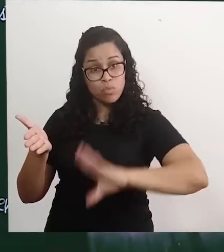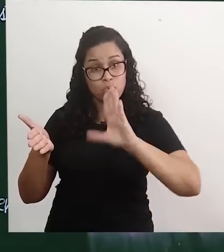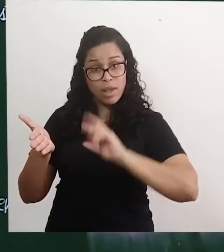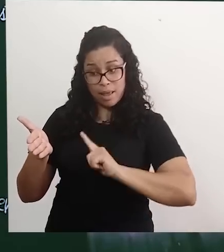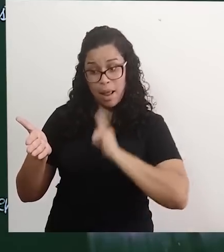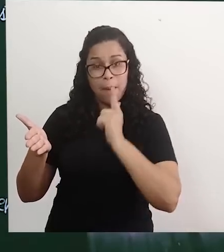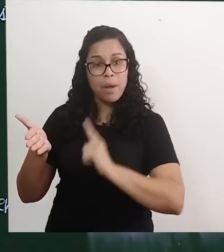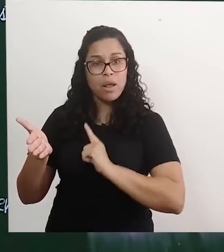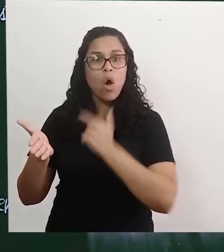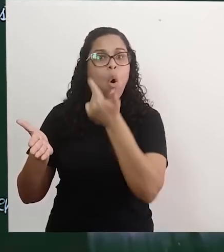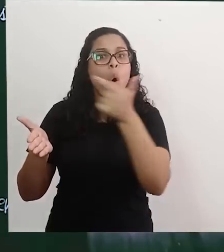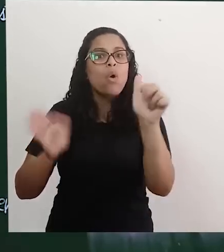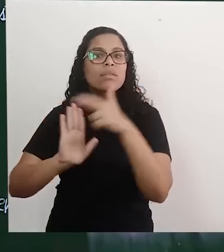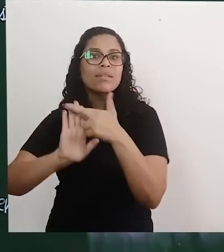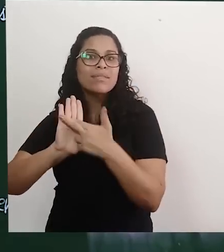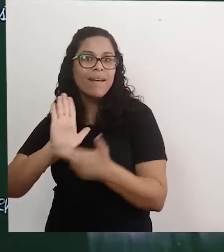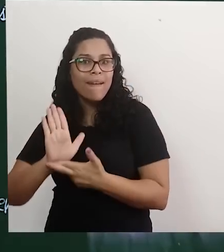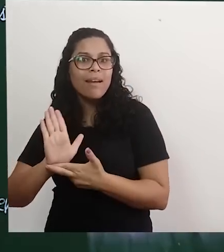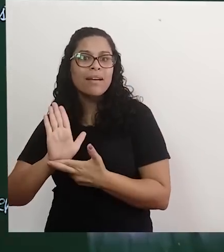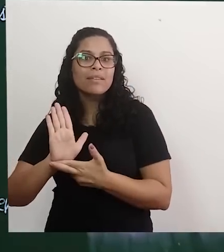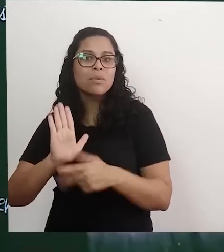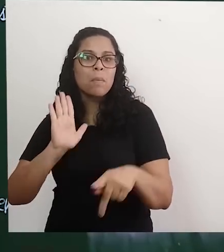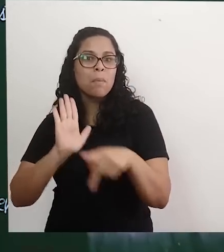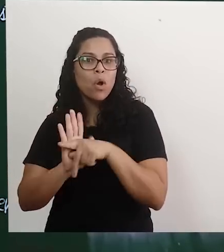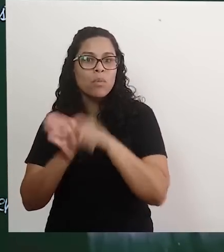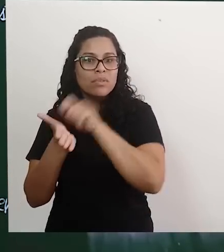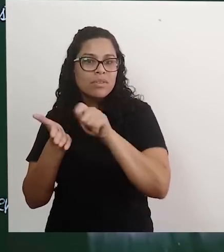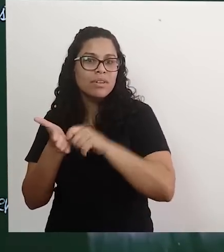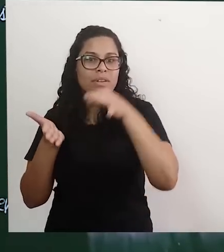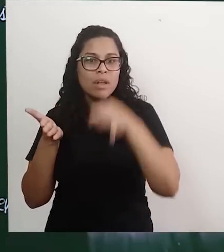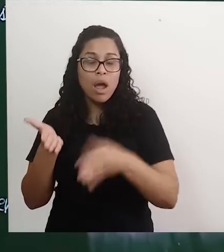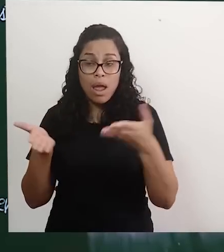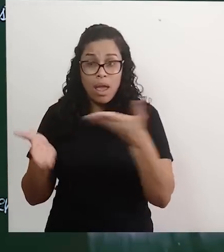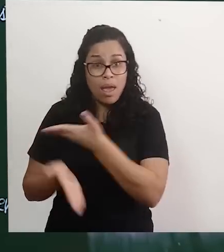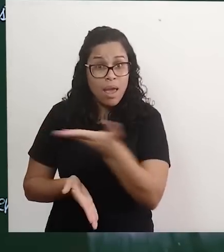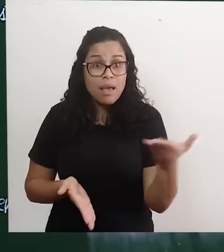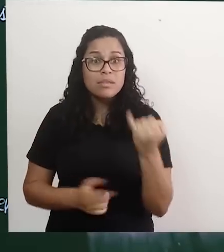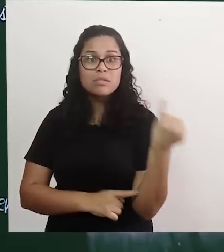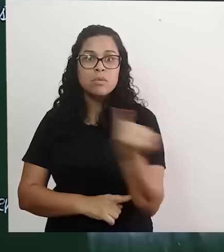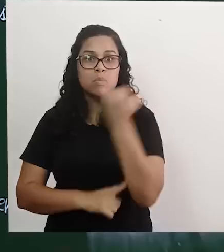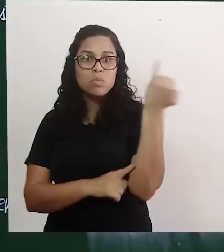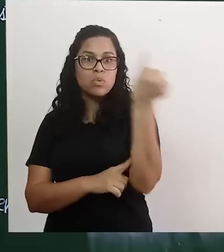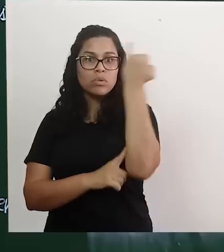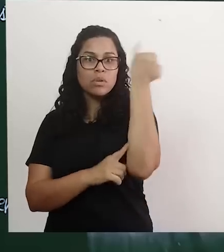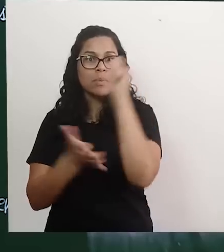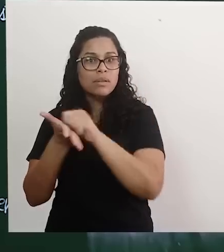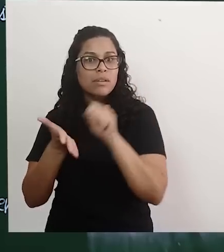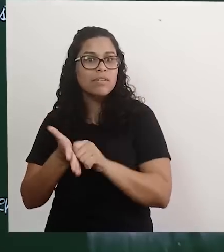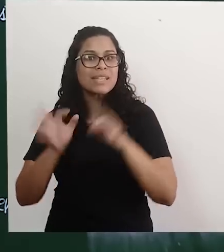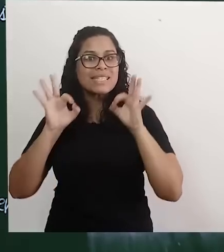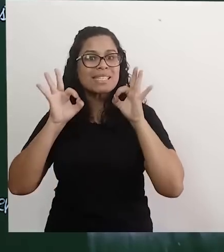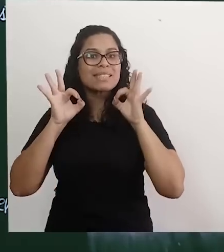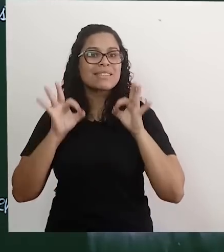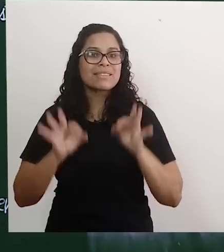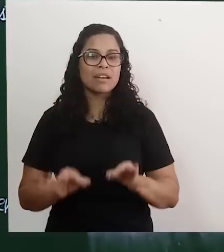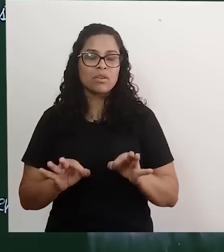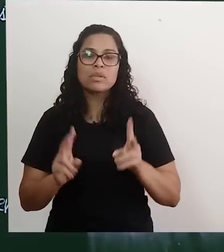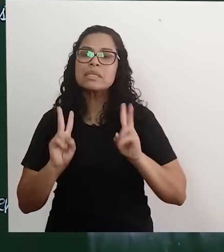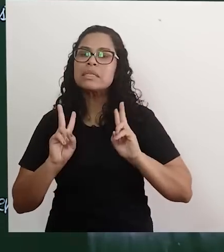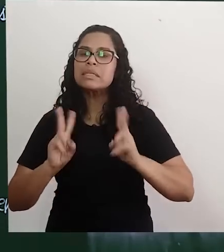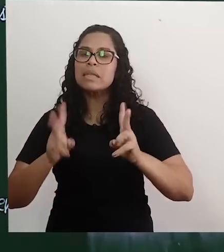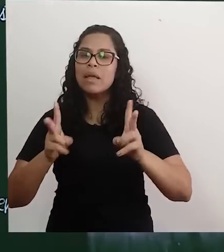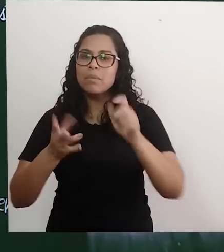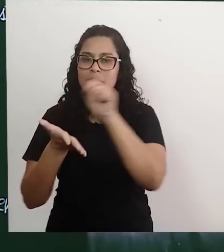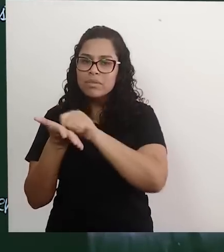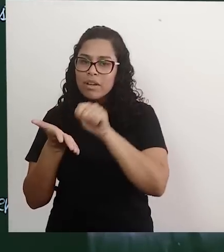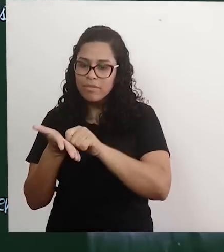muitas outras regras de ortografia. Essas são algumas básicas, importantes e fundamentais para você escrever corretamente, ok? Então,